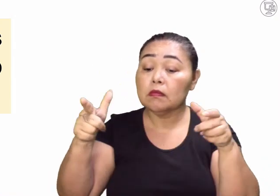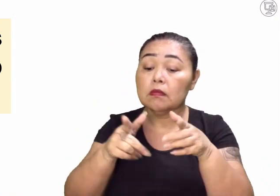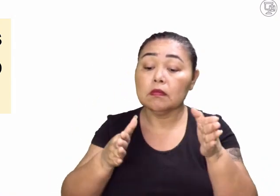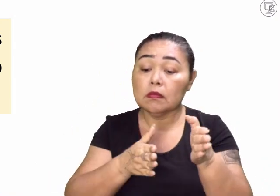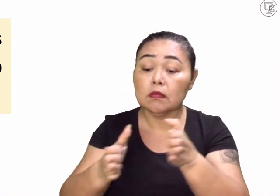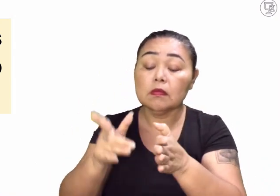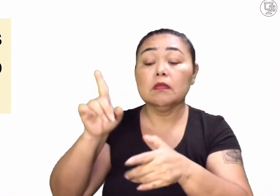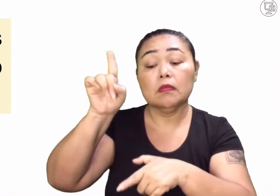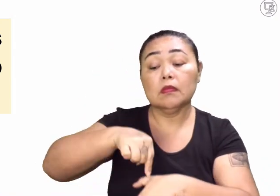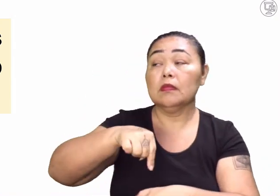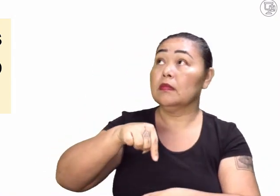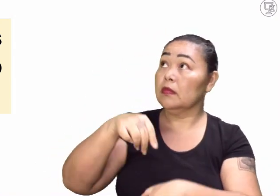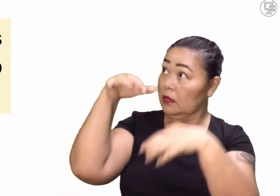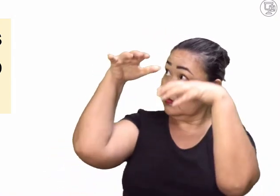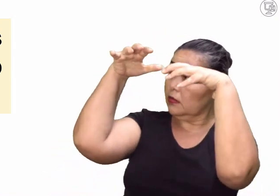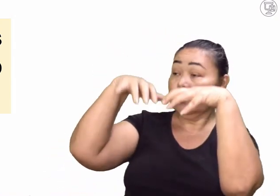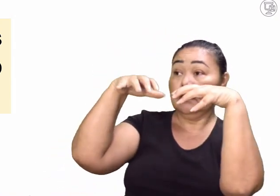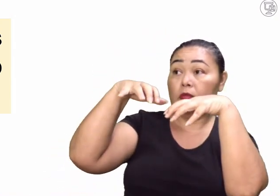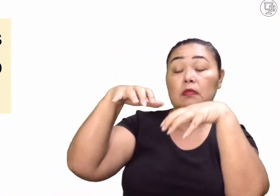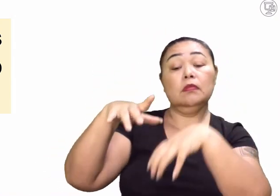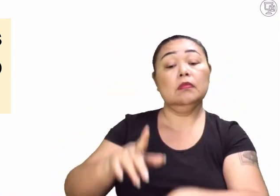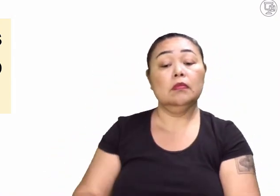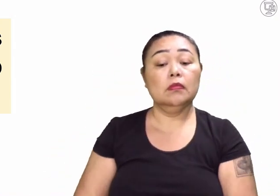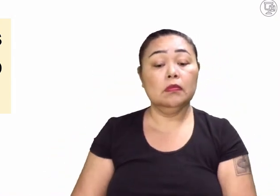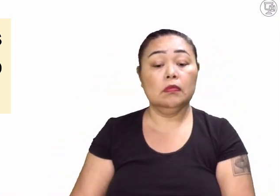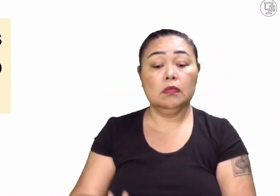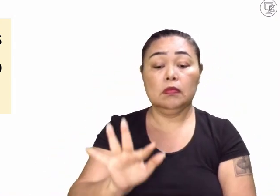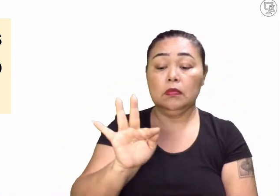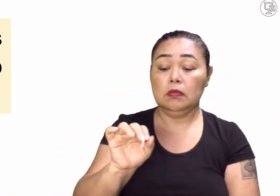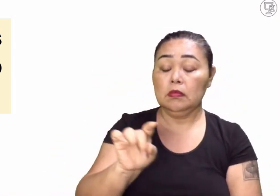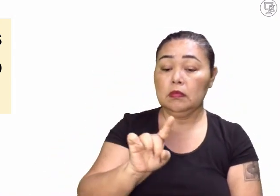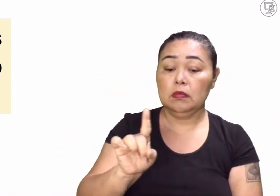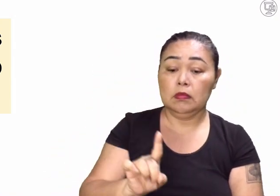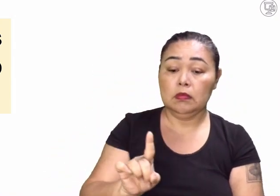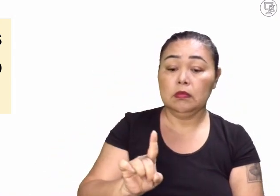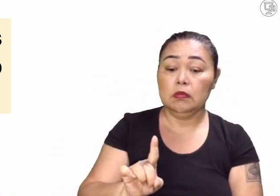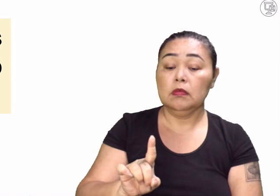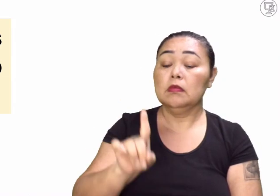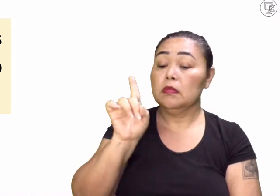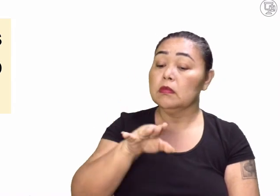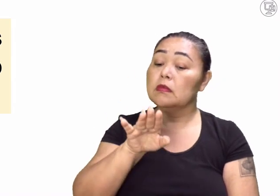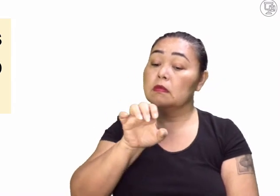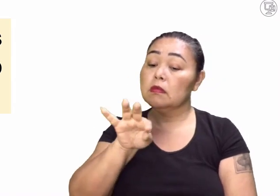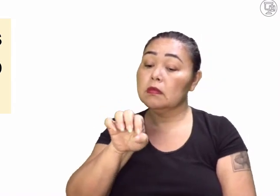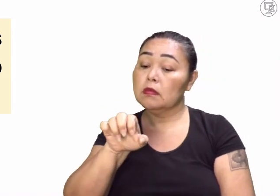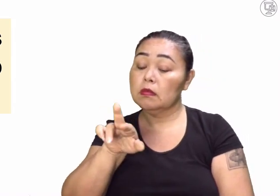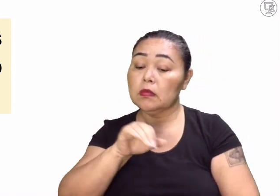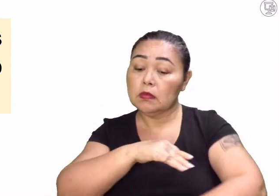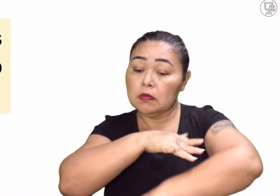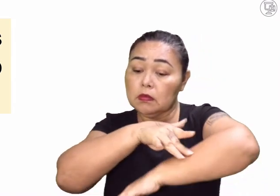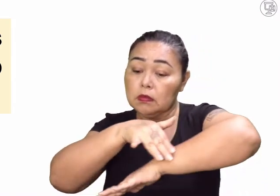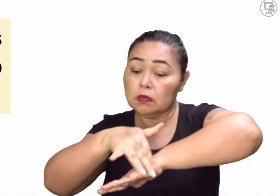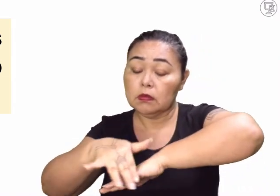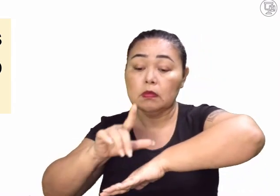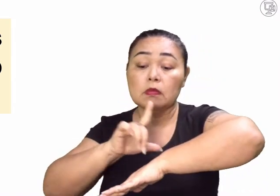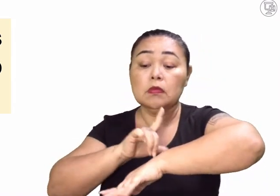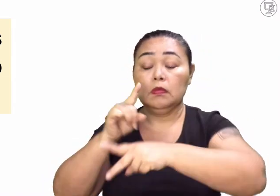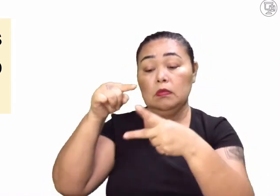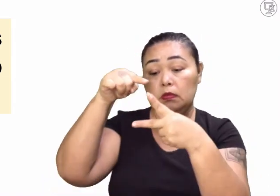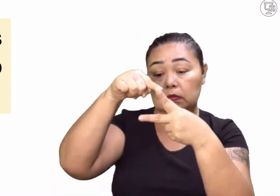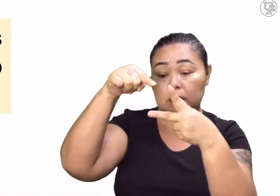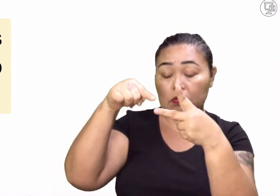rios pluvial, a foz em estuário. Nós temos dois tipos de